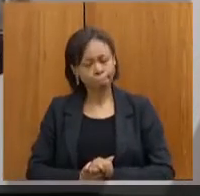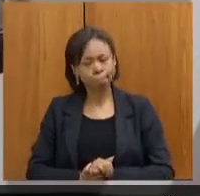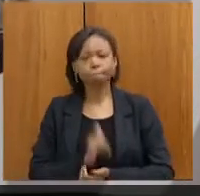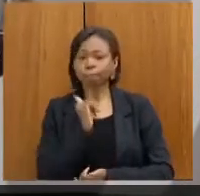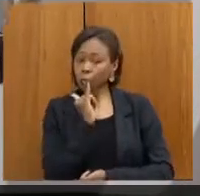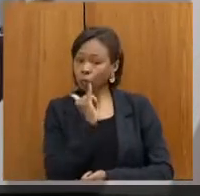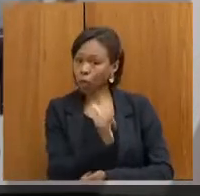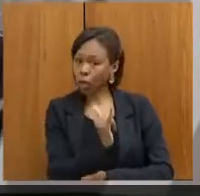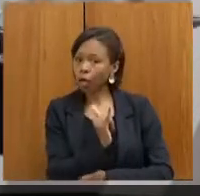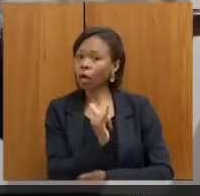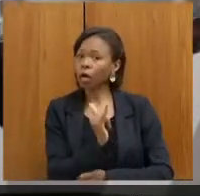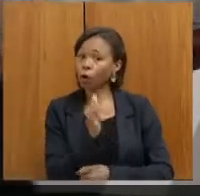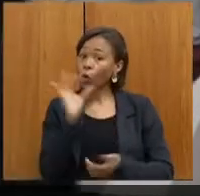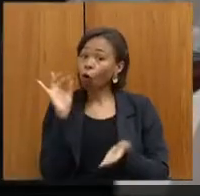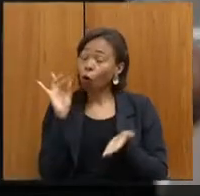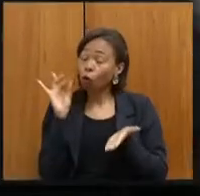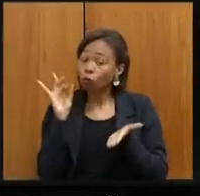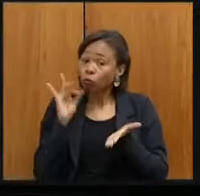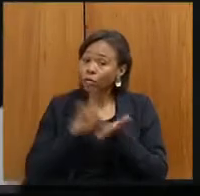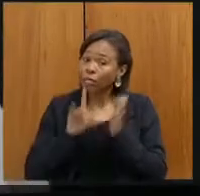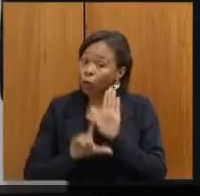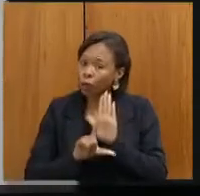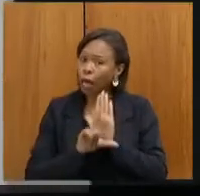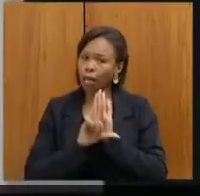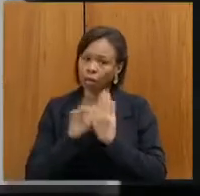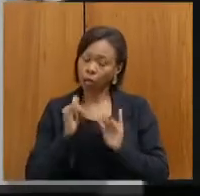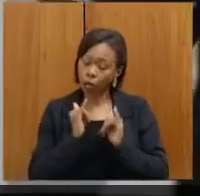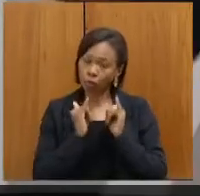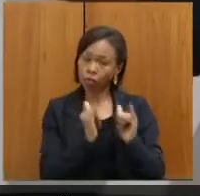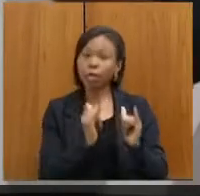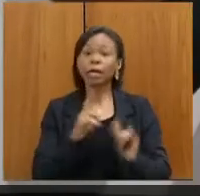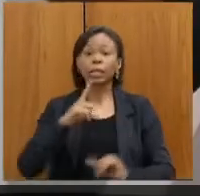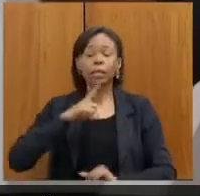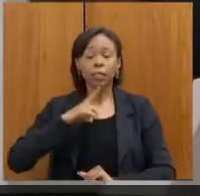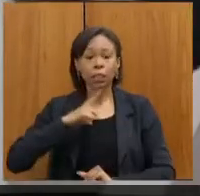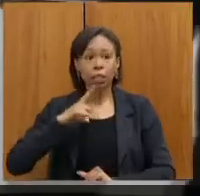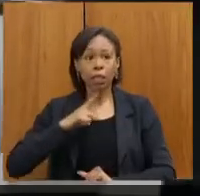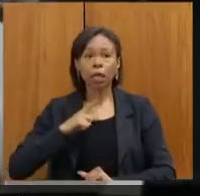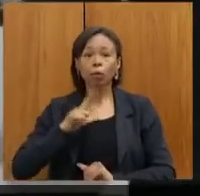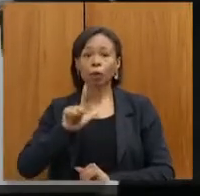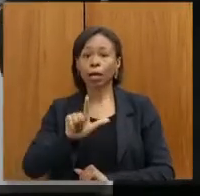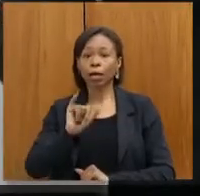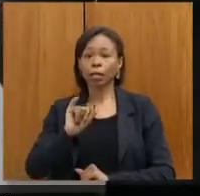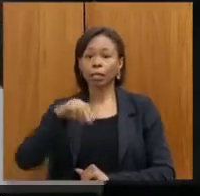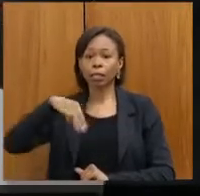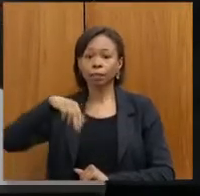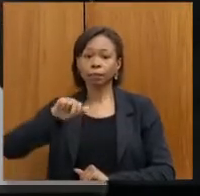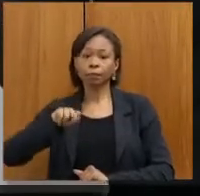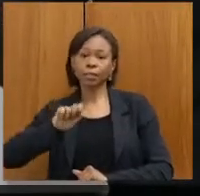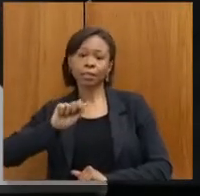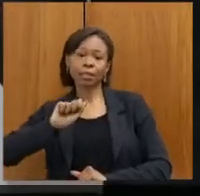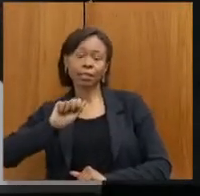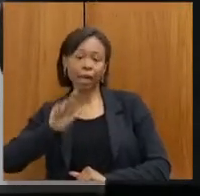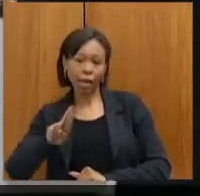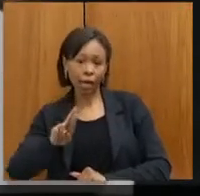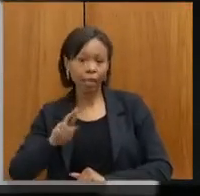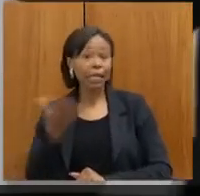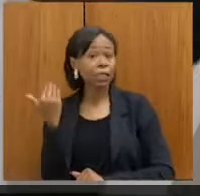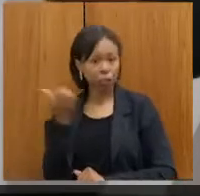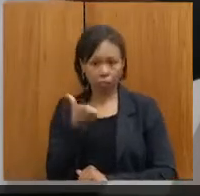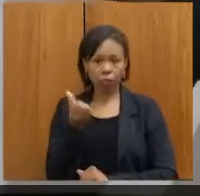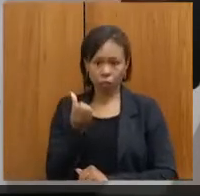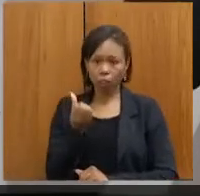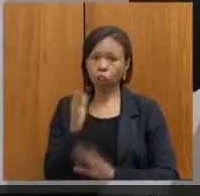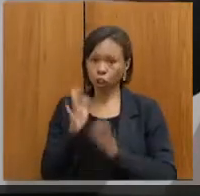comunicar vossa excelência oficialmente né existe uma decisão uma liminar na sexta-feira foi publicidade via jornais